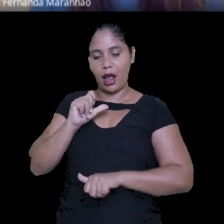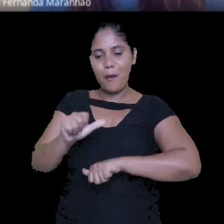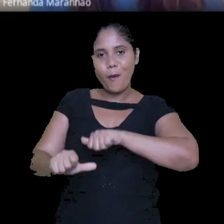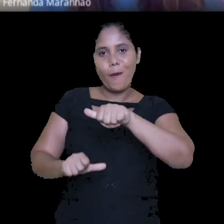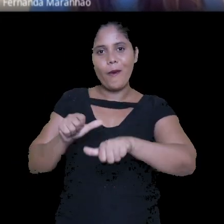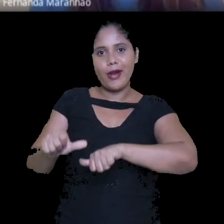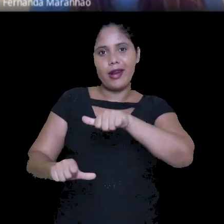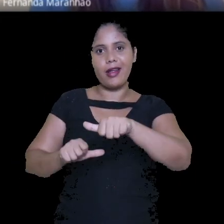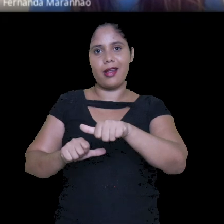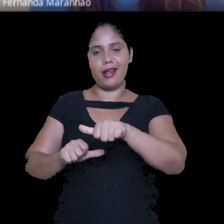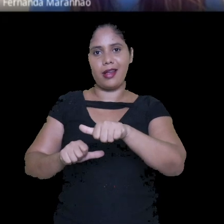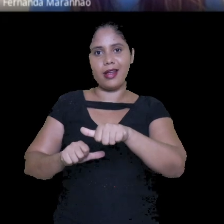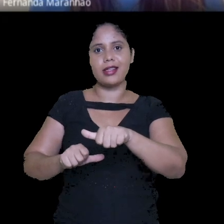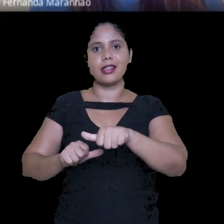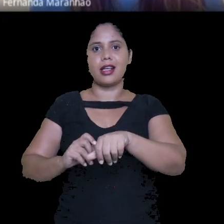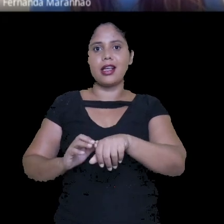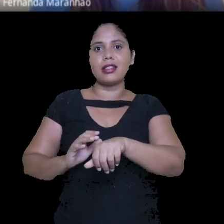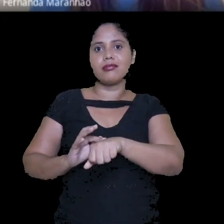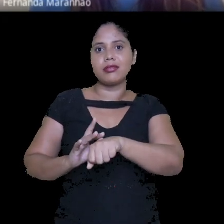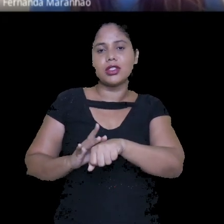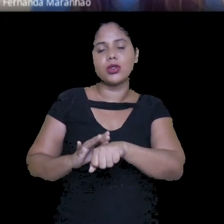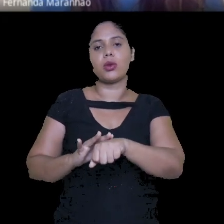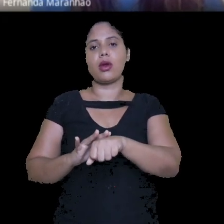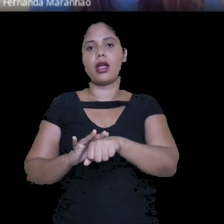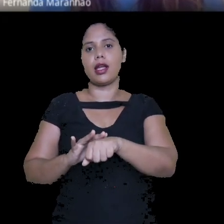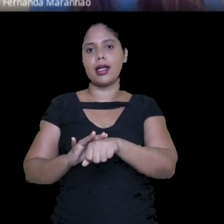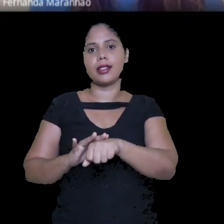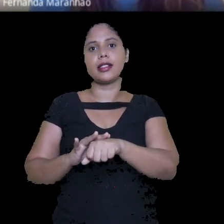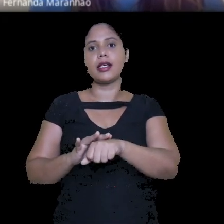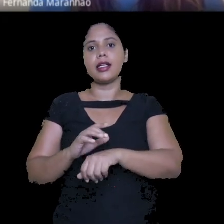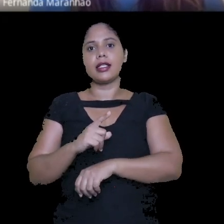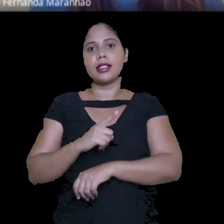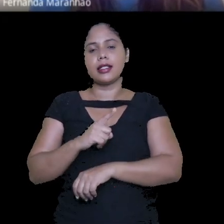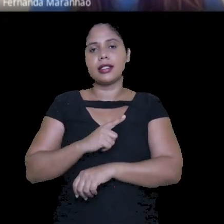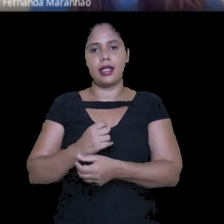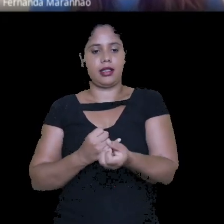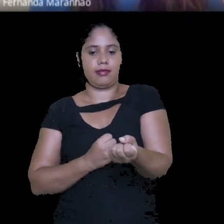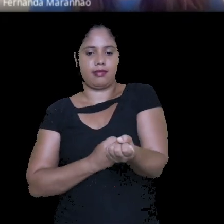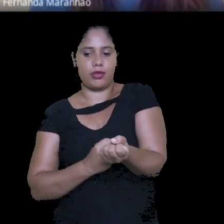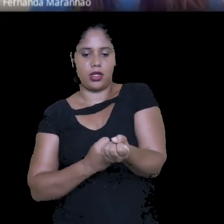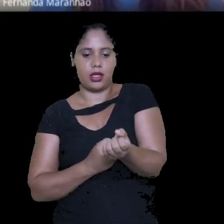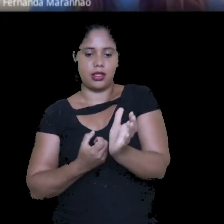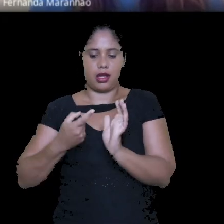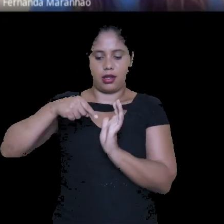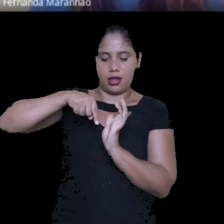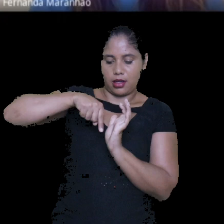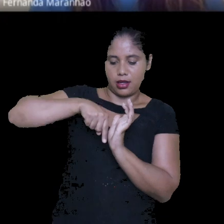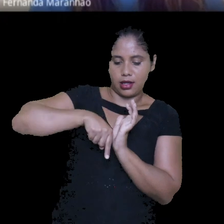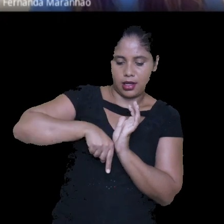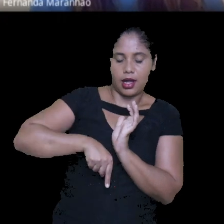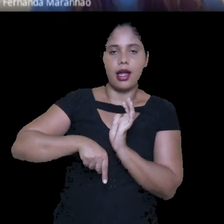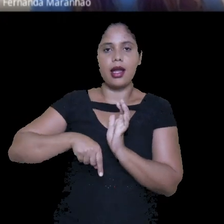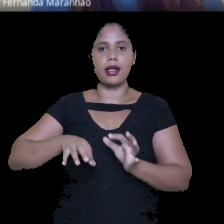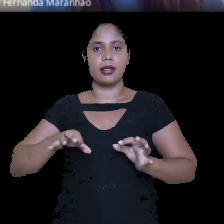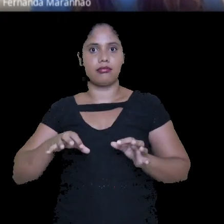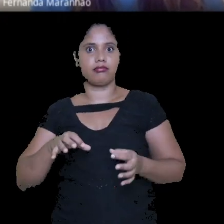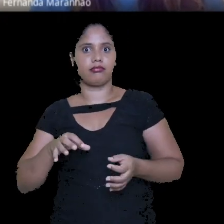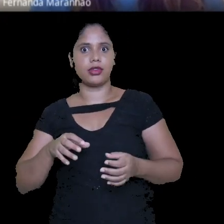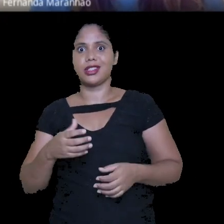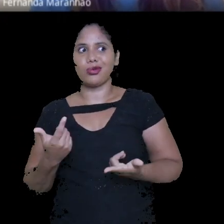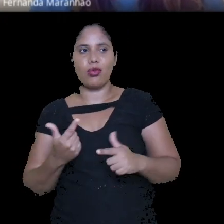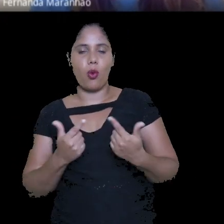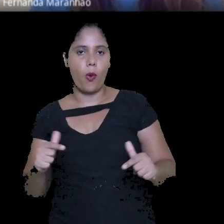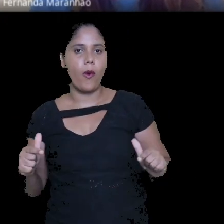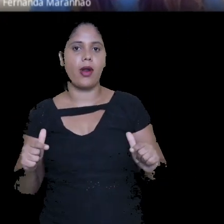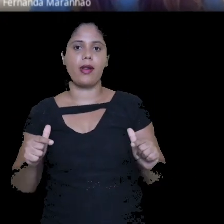modificada, os vasos da decídua, arteríolas espiraladas, basal, radial, arqueadas, são modificadas, mas a placenta não